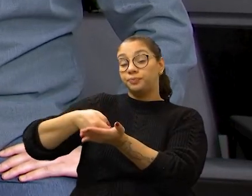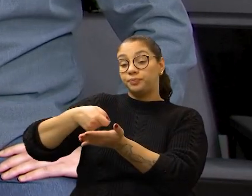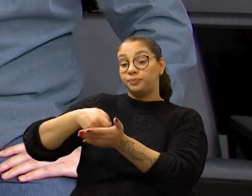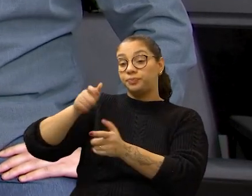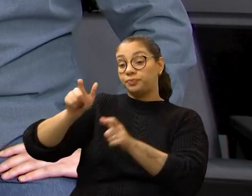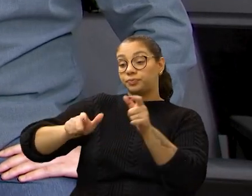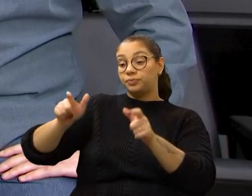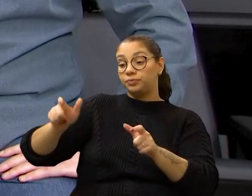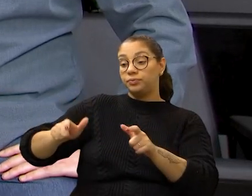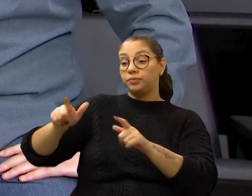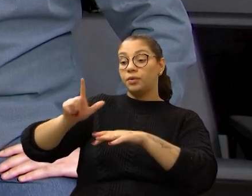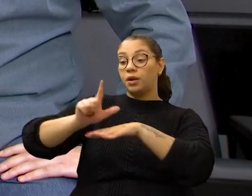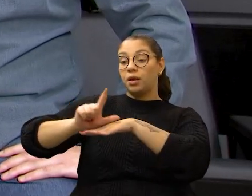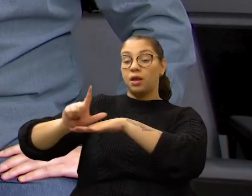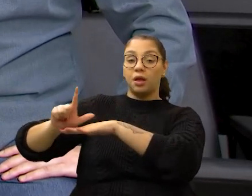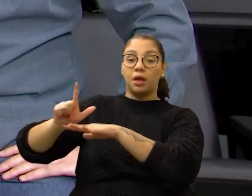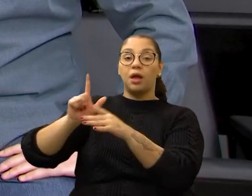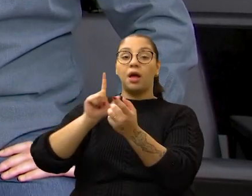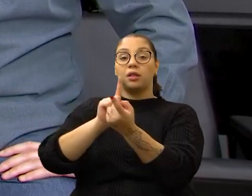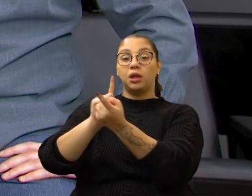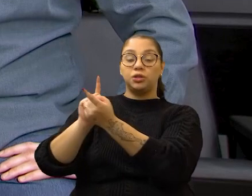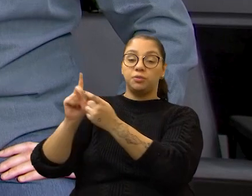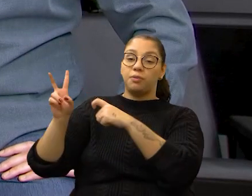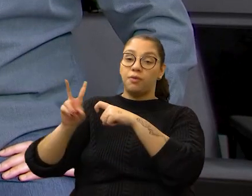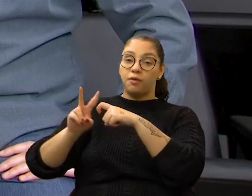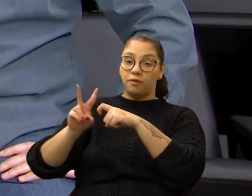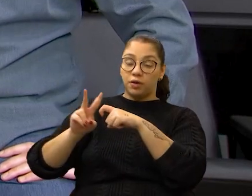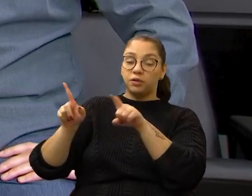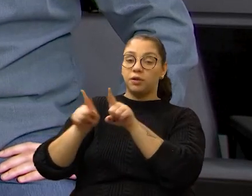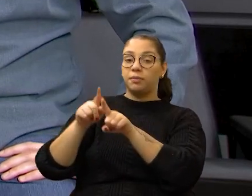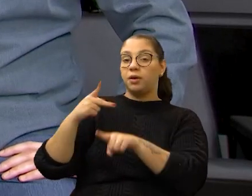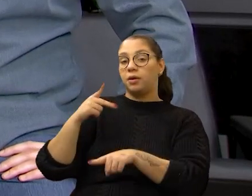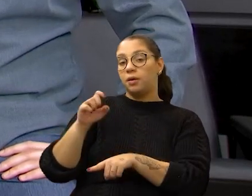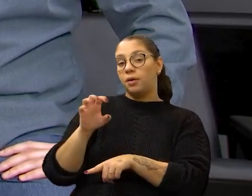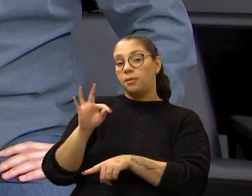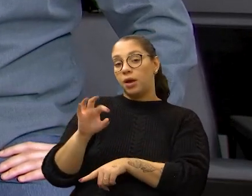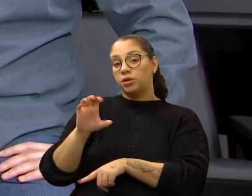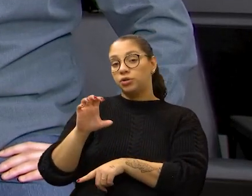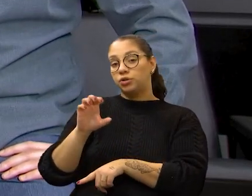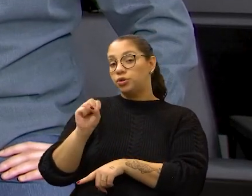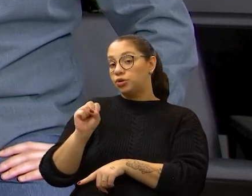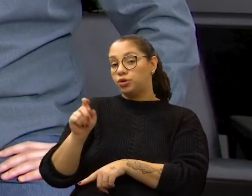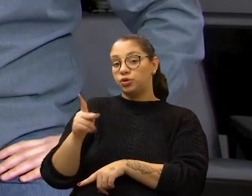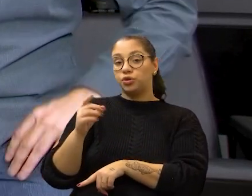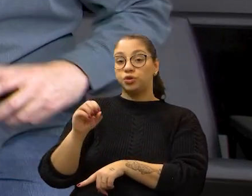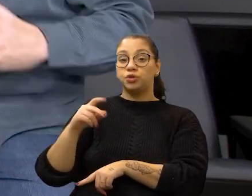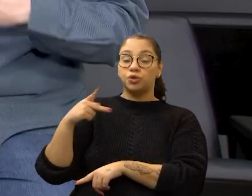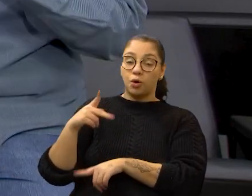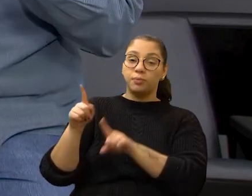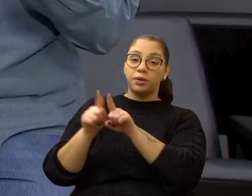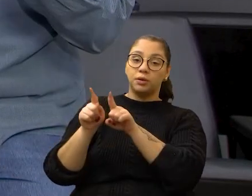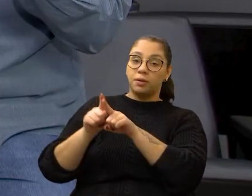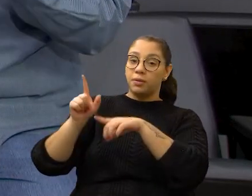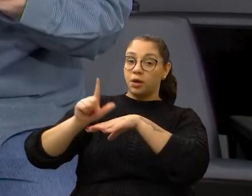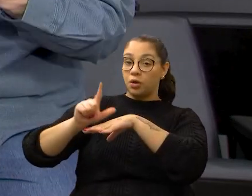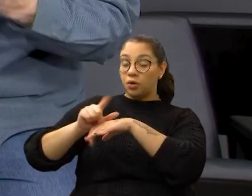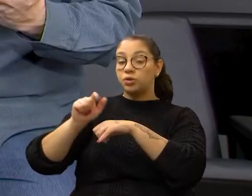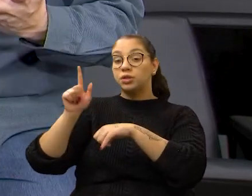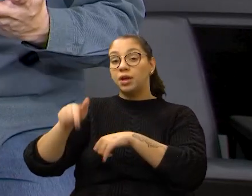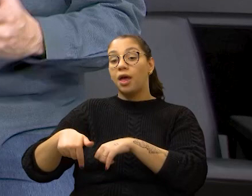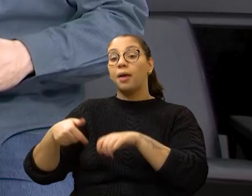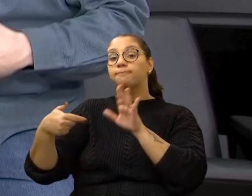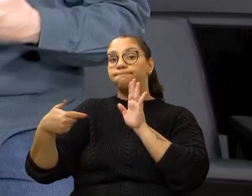responsáveis por estabelecimentos de atendimento veterinário, clínicas, pet shops, lojas de produtos animais a